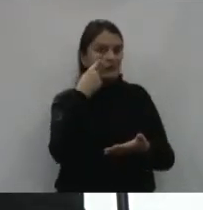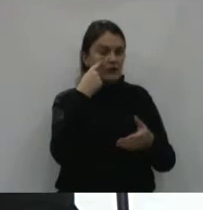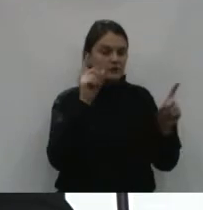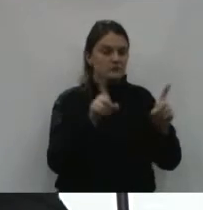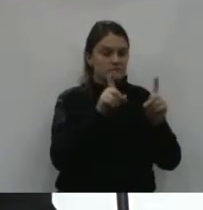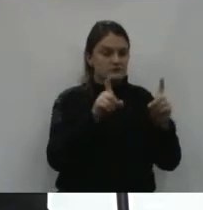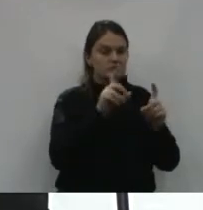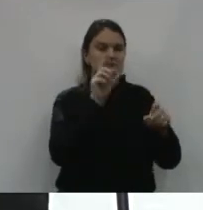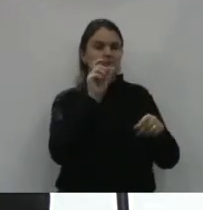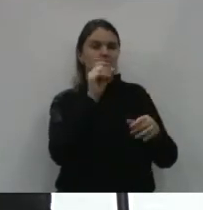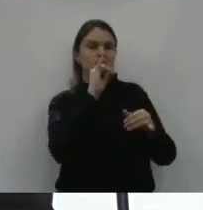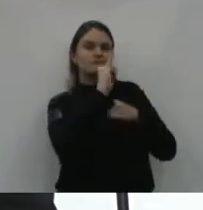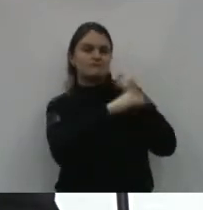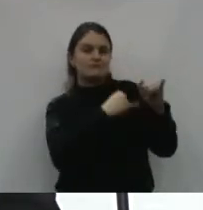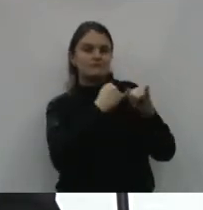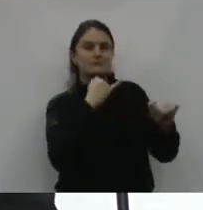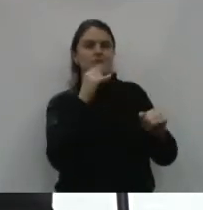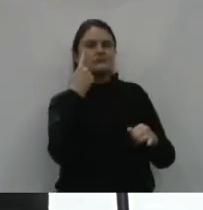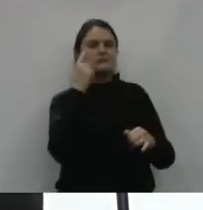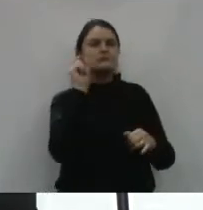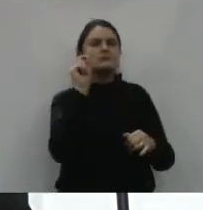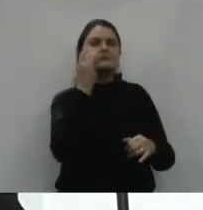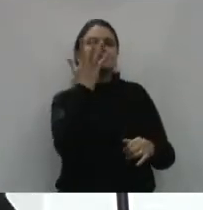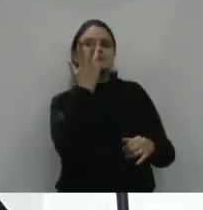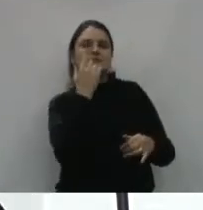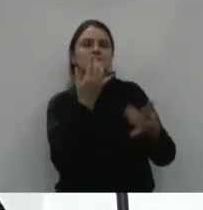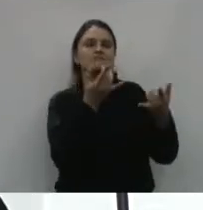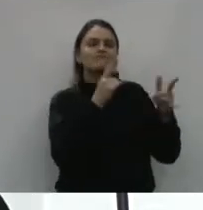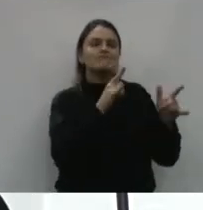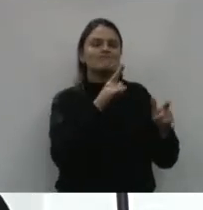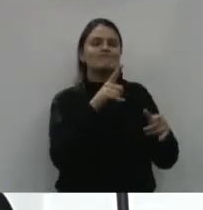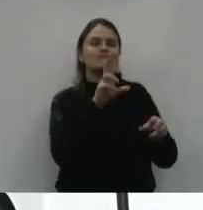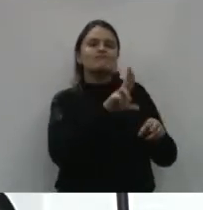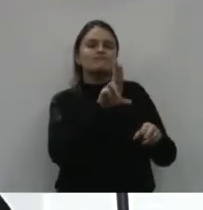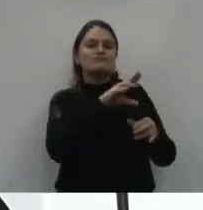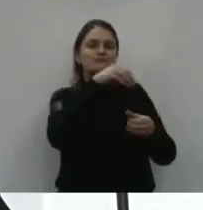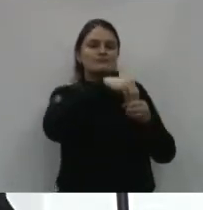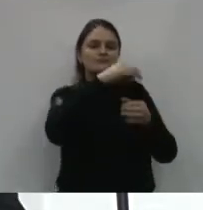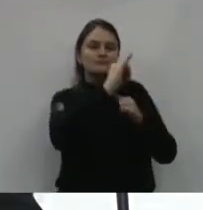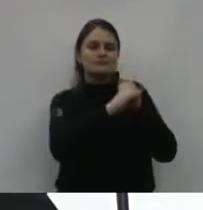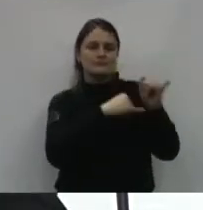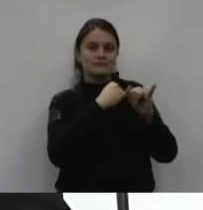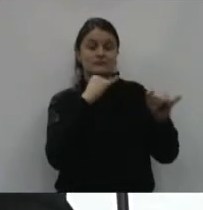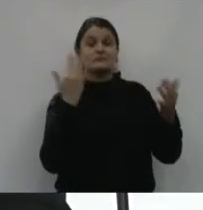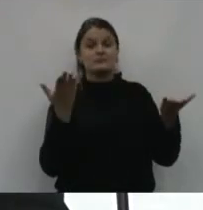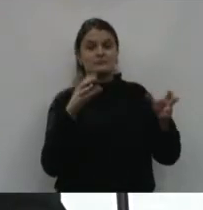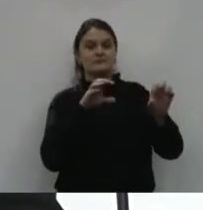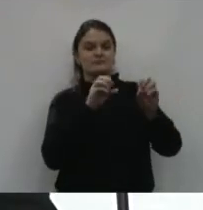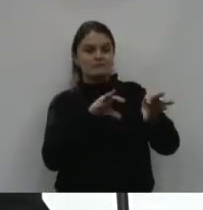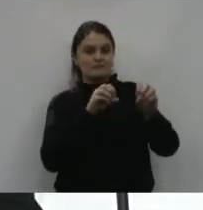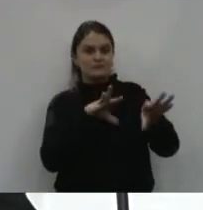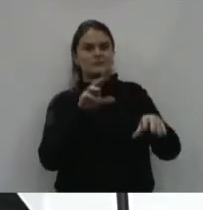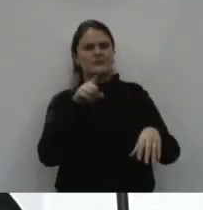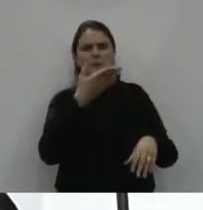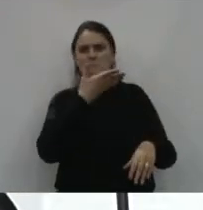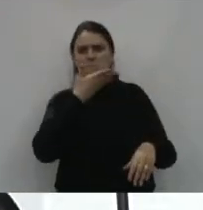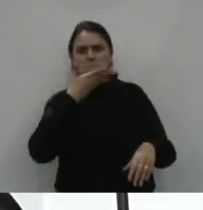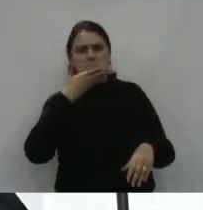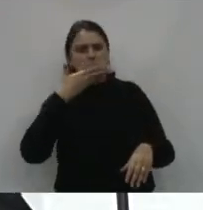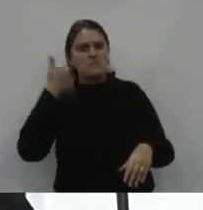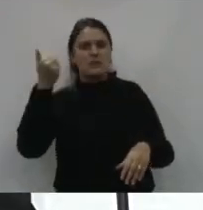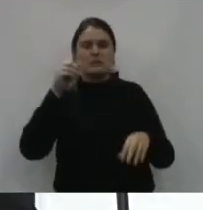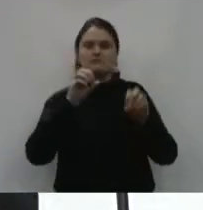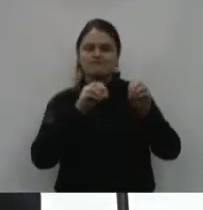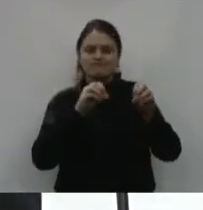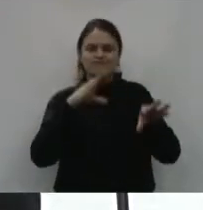sociais e os conteúdos acessados pelas crianças e adolescentes a educação é a forma é a melhor forma de prevenir